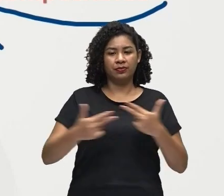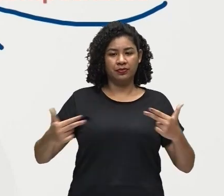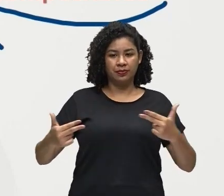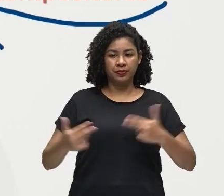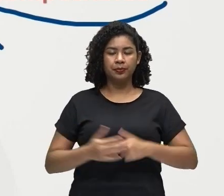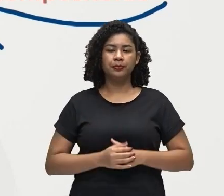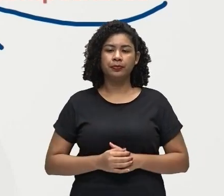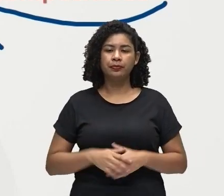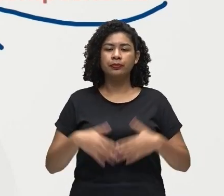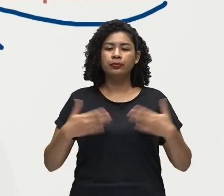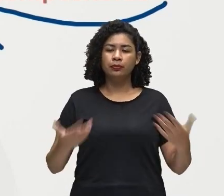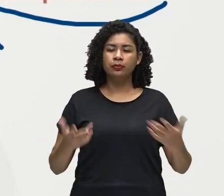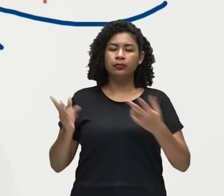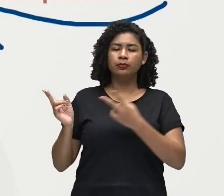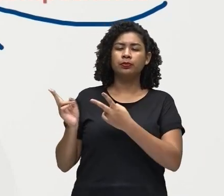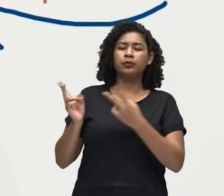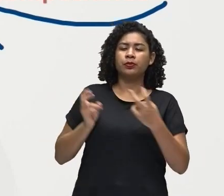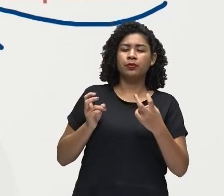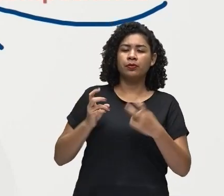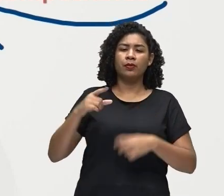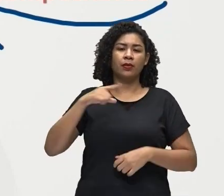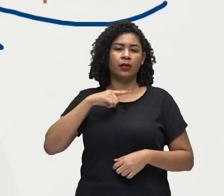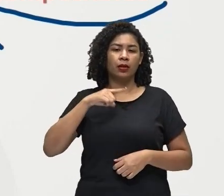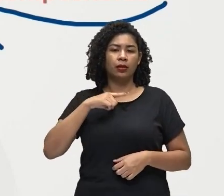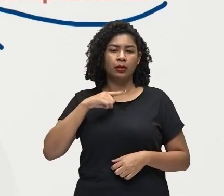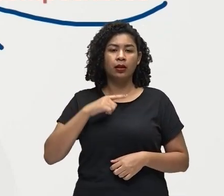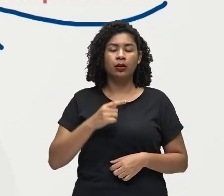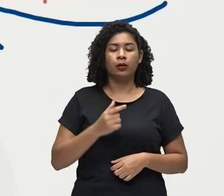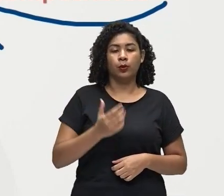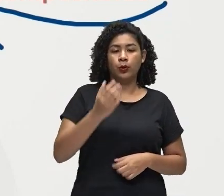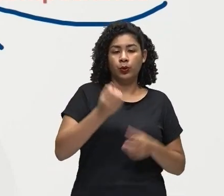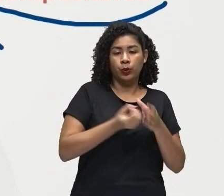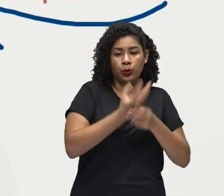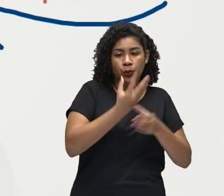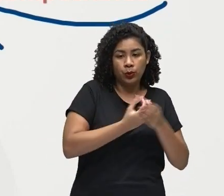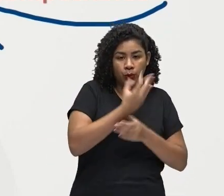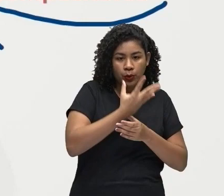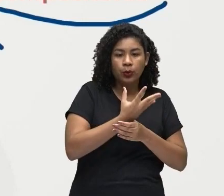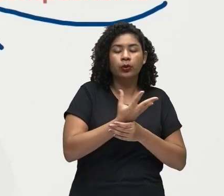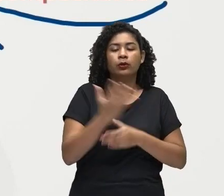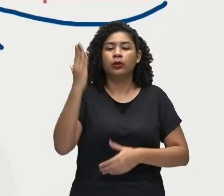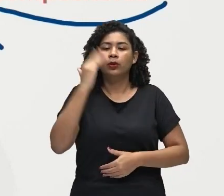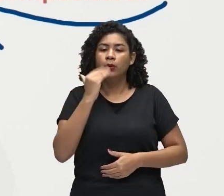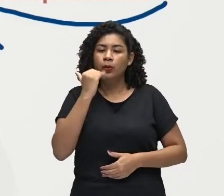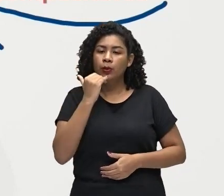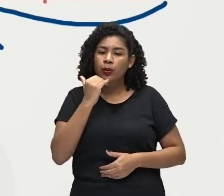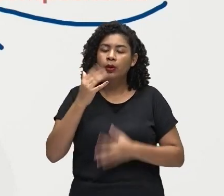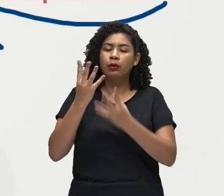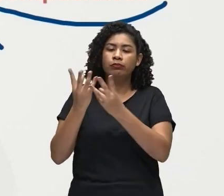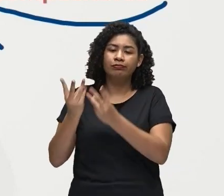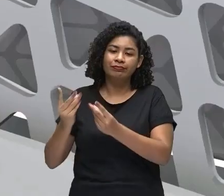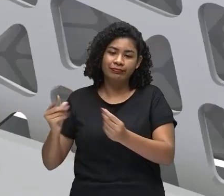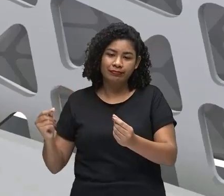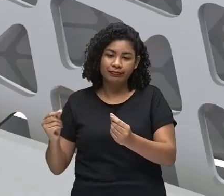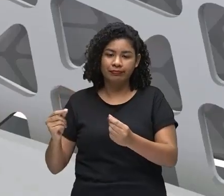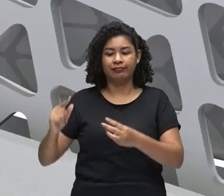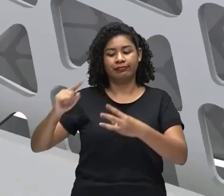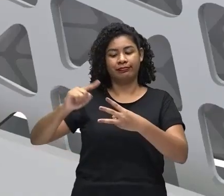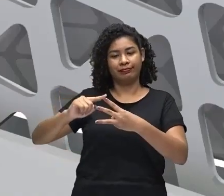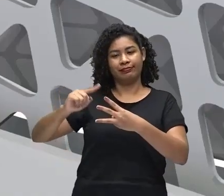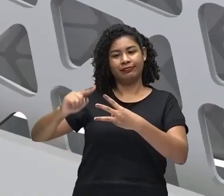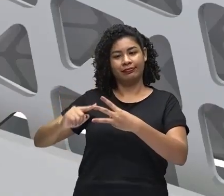a gente observou aí, ó, produtores, consumidores e decompositores. Produtores, consumidores e decompositores. A gente